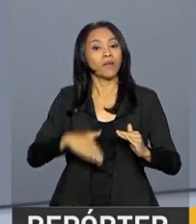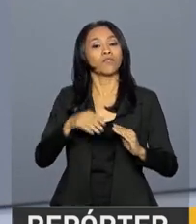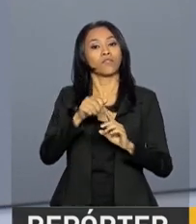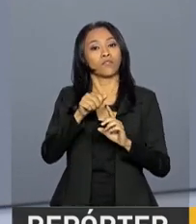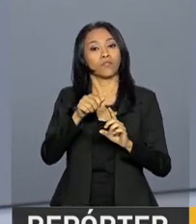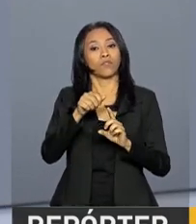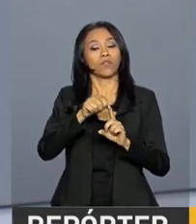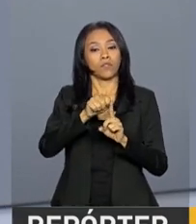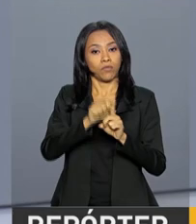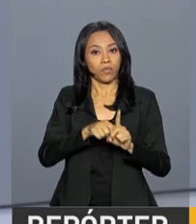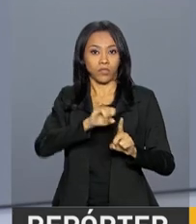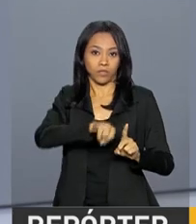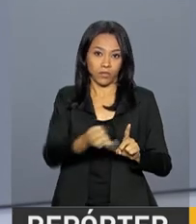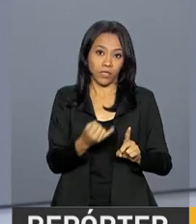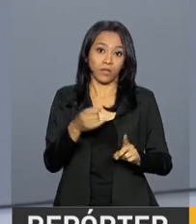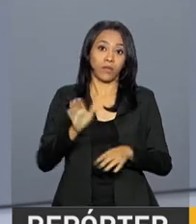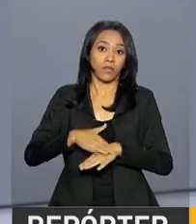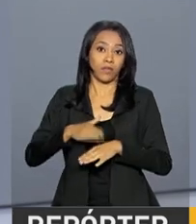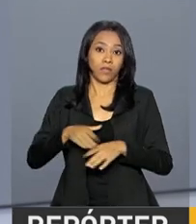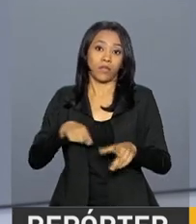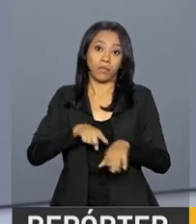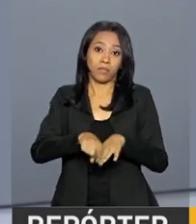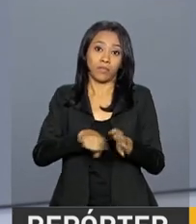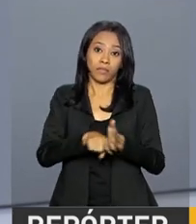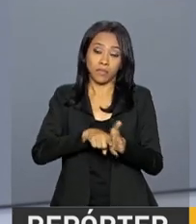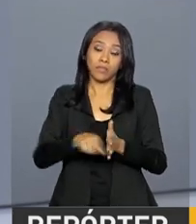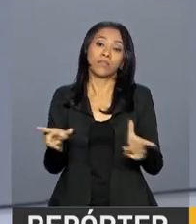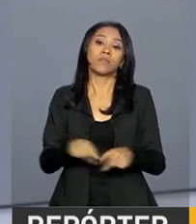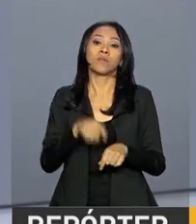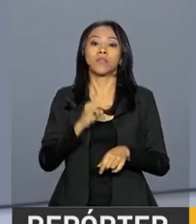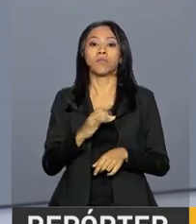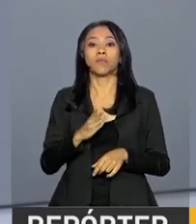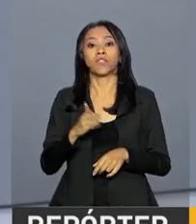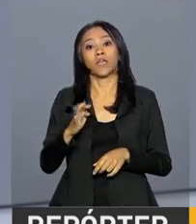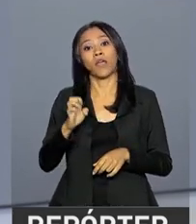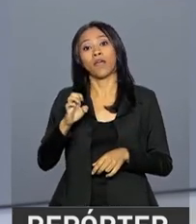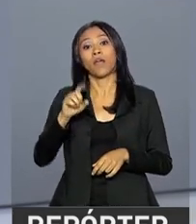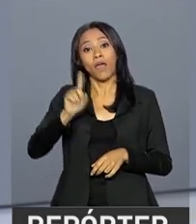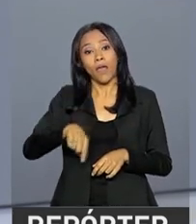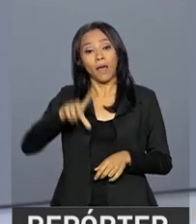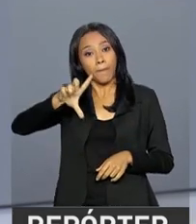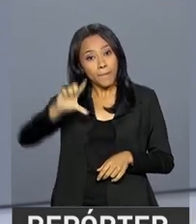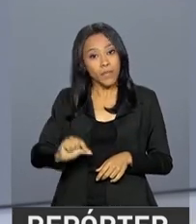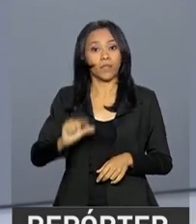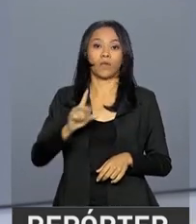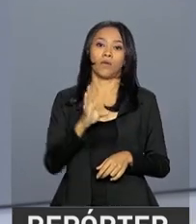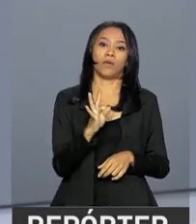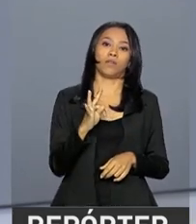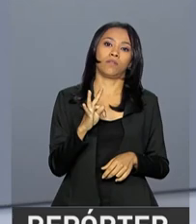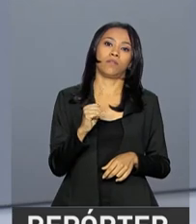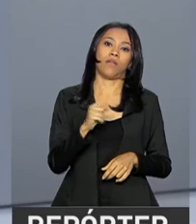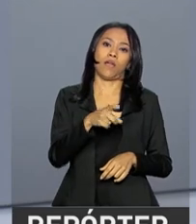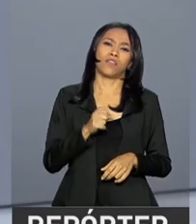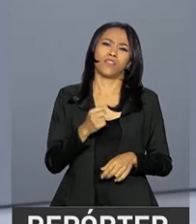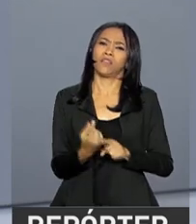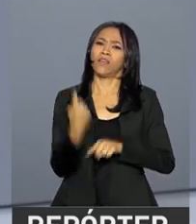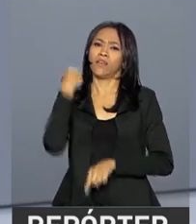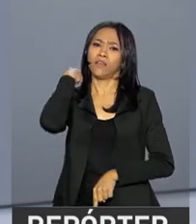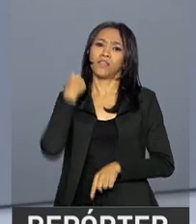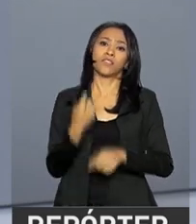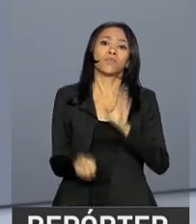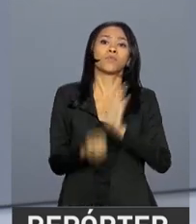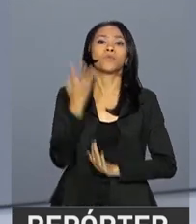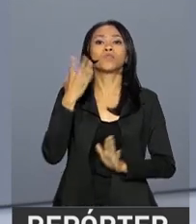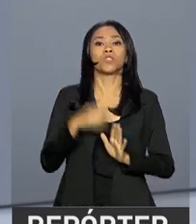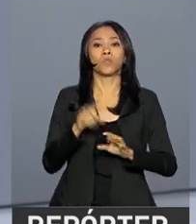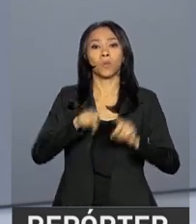janeiro. De acordo com o IBGE, esta foi a segunda menor taxa para o mês de fevereiro desde a implantação do Plano Real, em